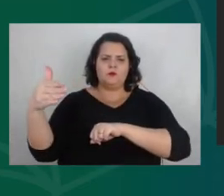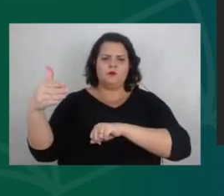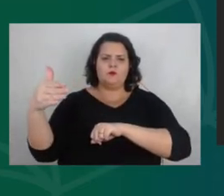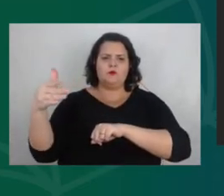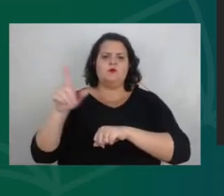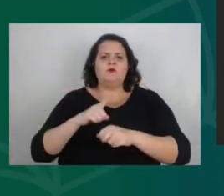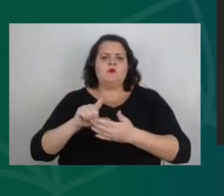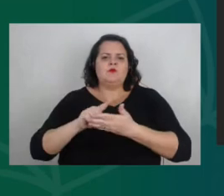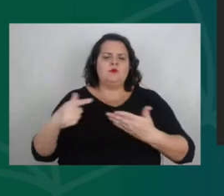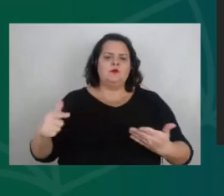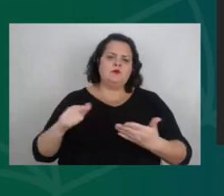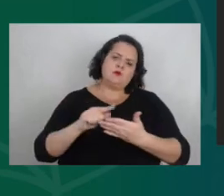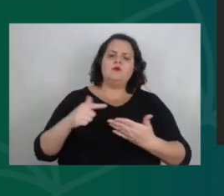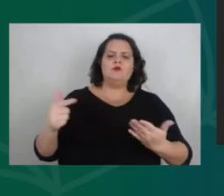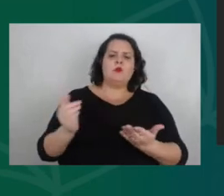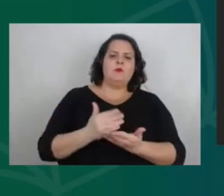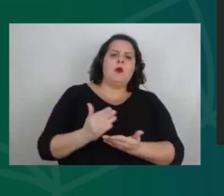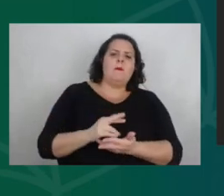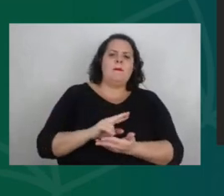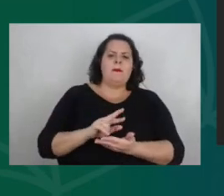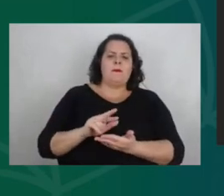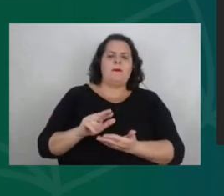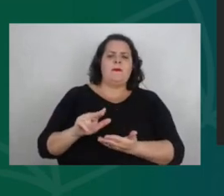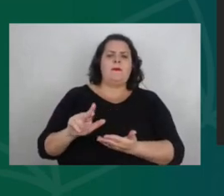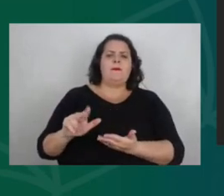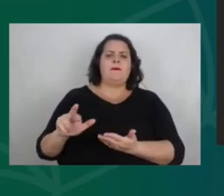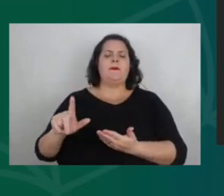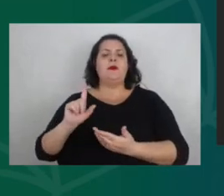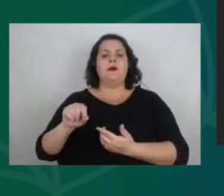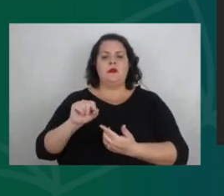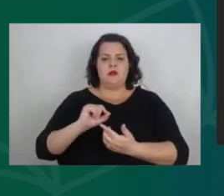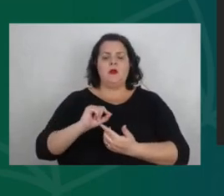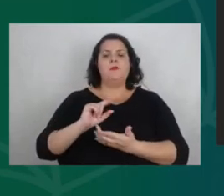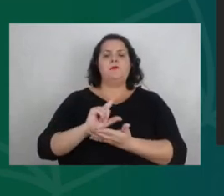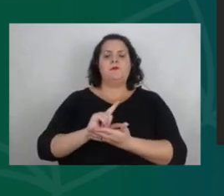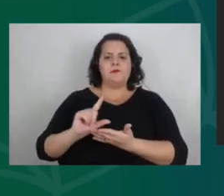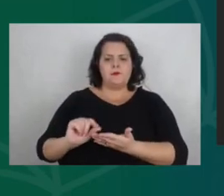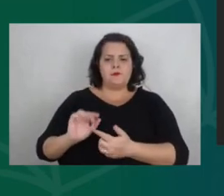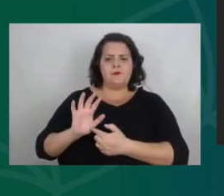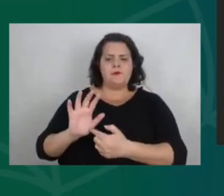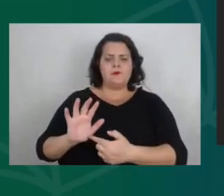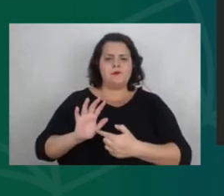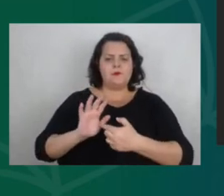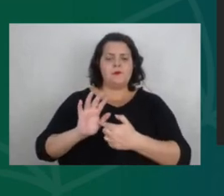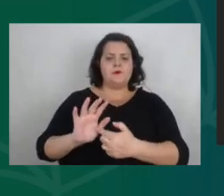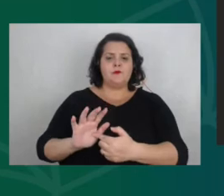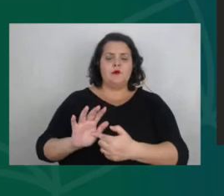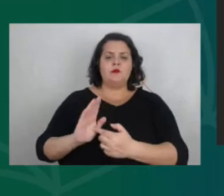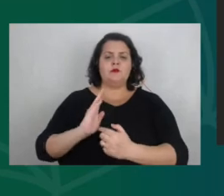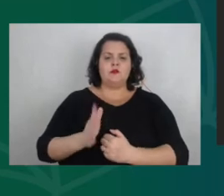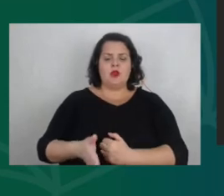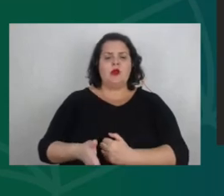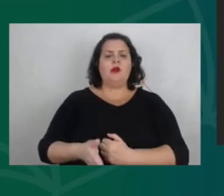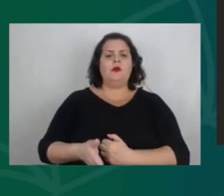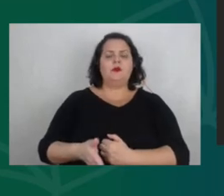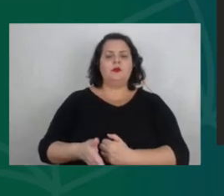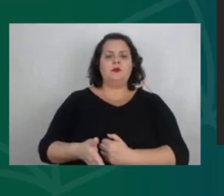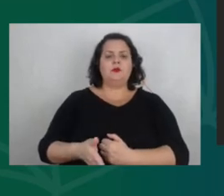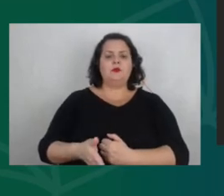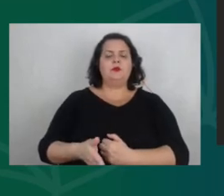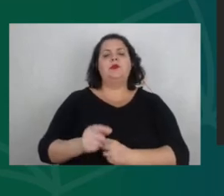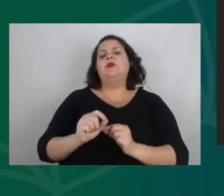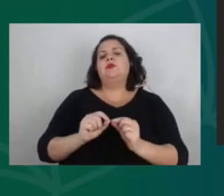periódicos e vários estudos muito bem delineados, já mostraram, por exemplo, que a